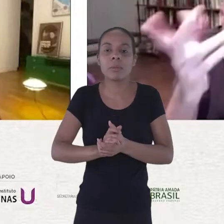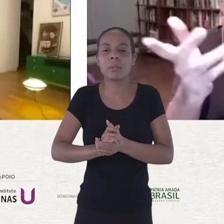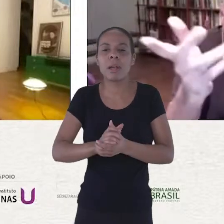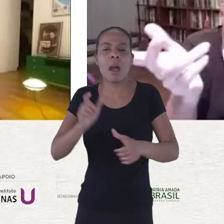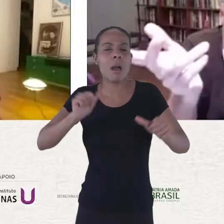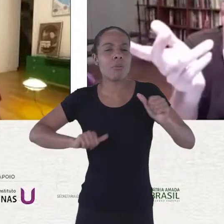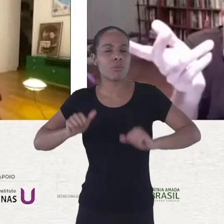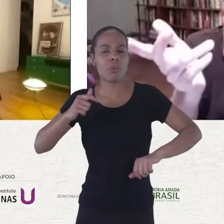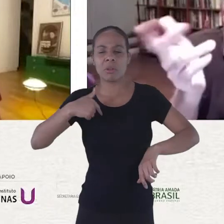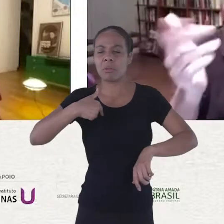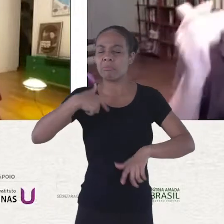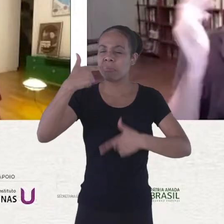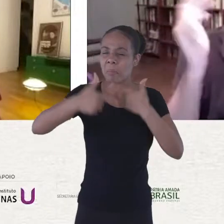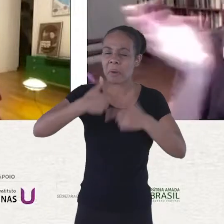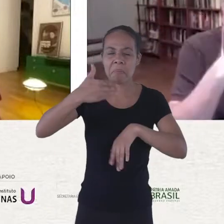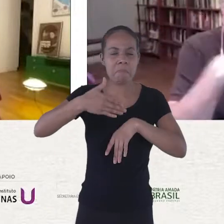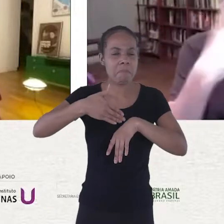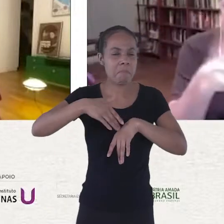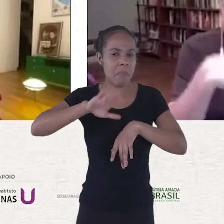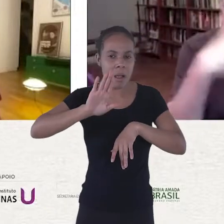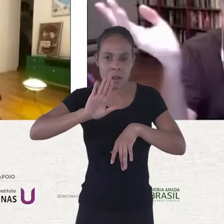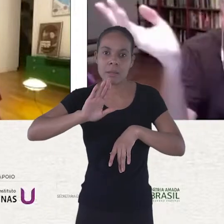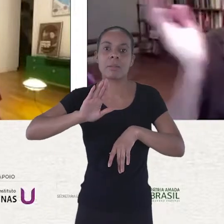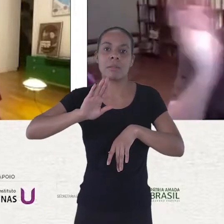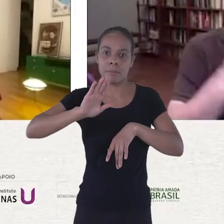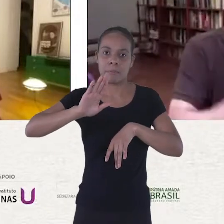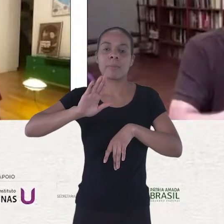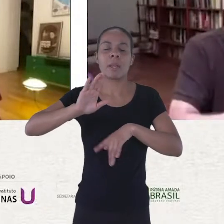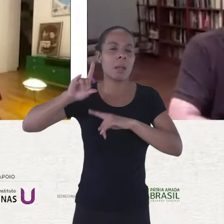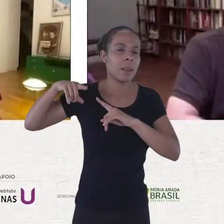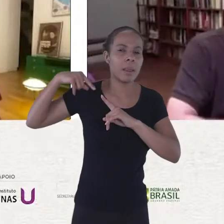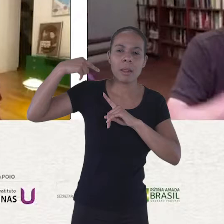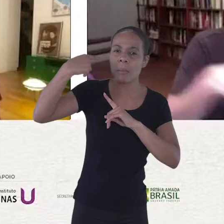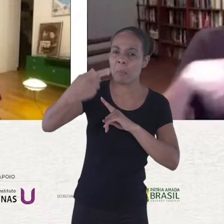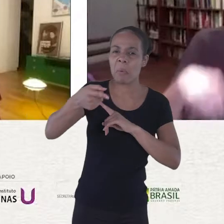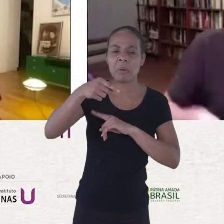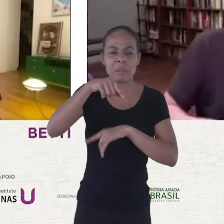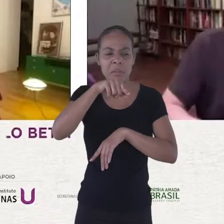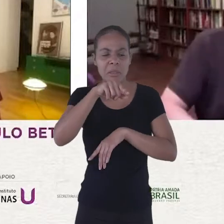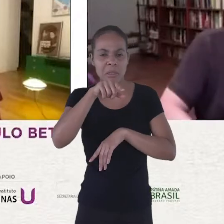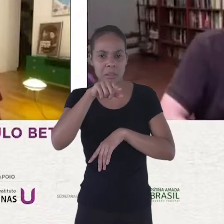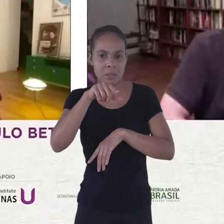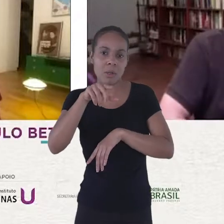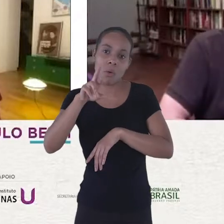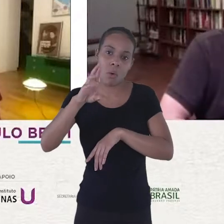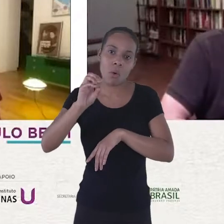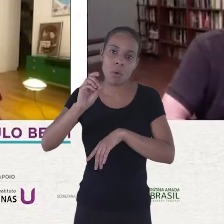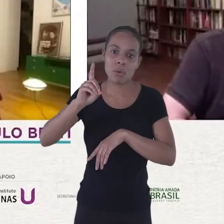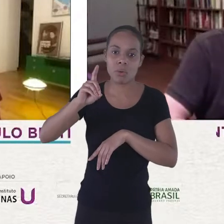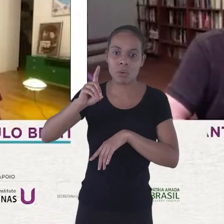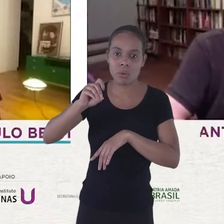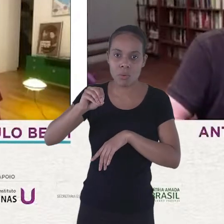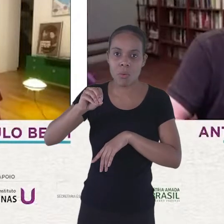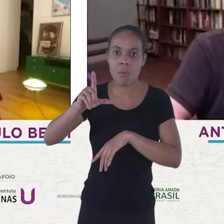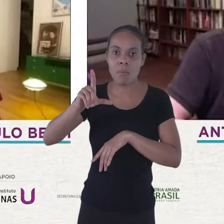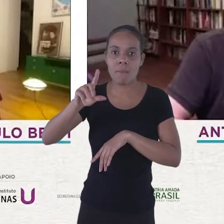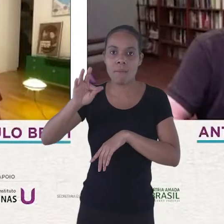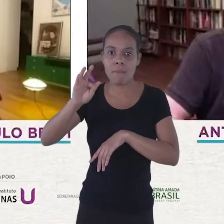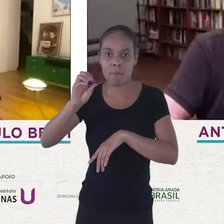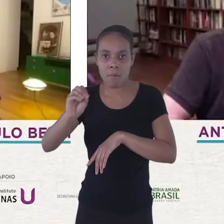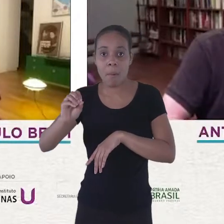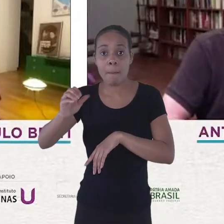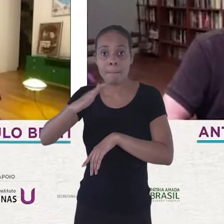na televisão, depois que ele partiu, que eu tomei consciência disso, foi o Cláudio Correia Castro, que te